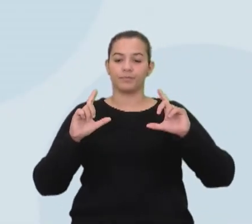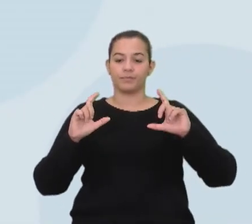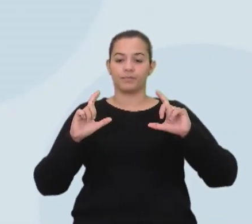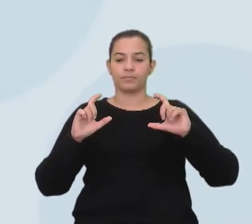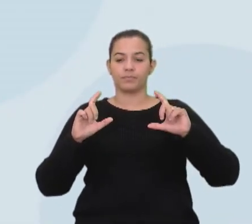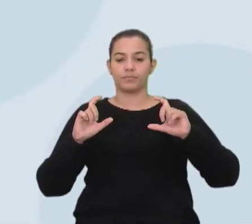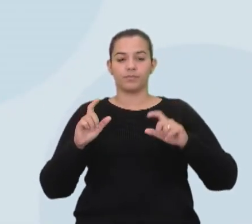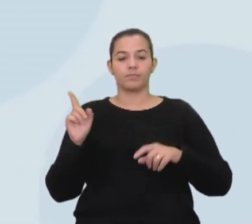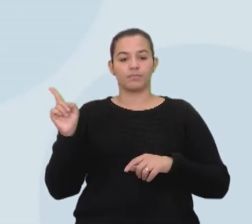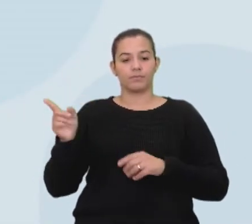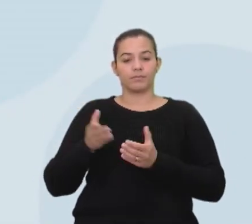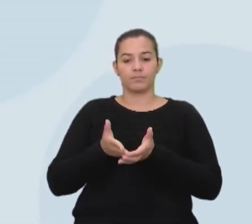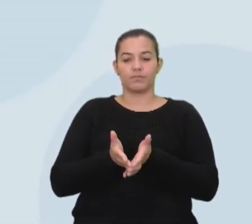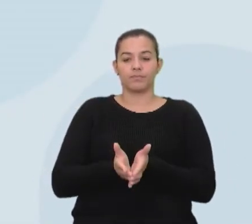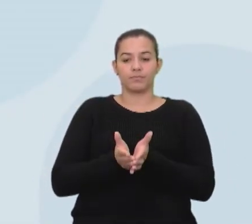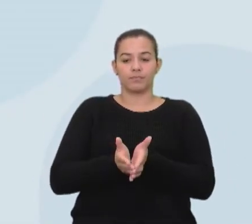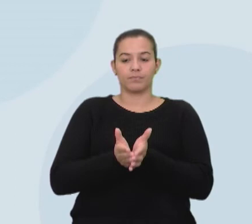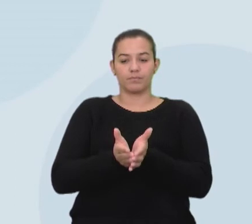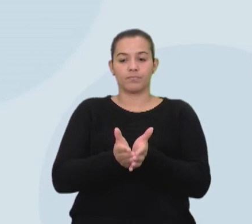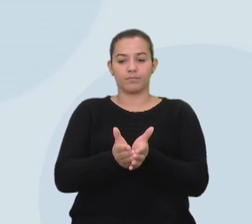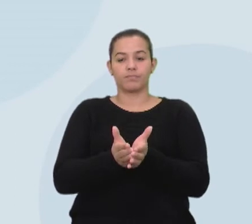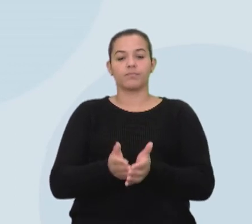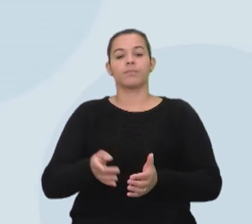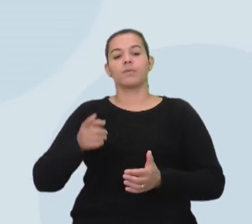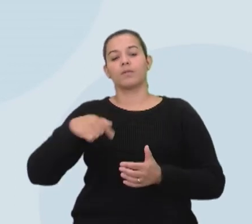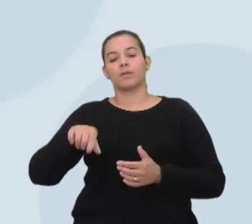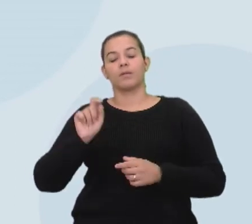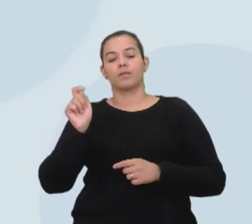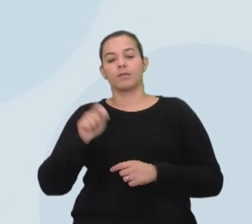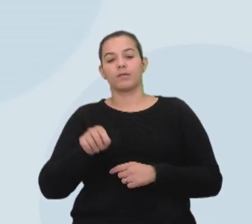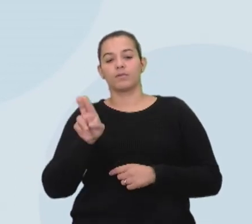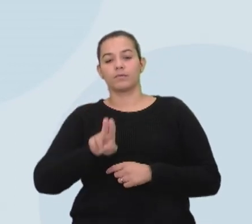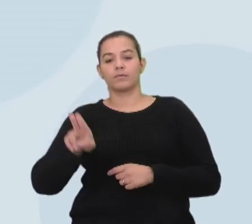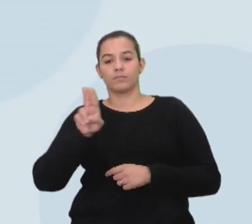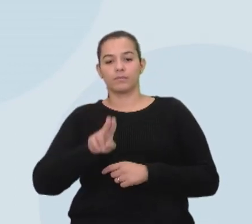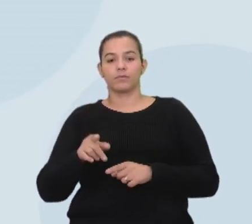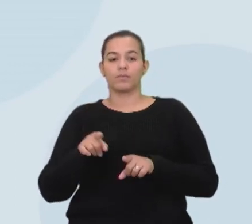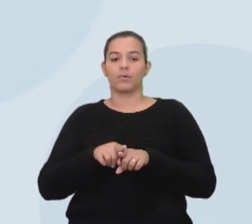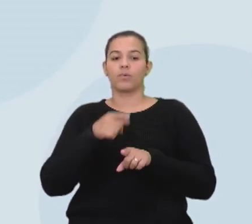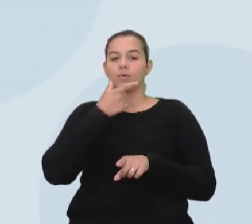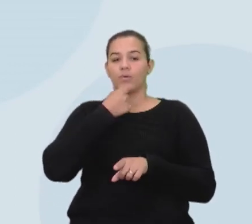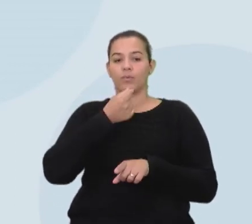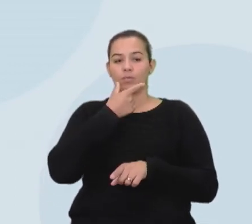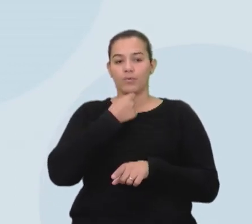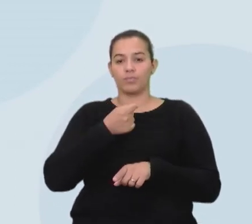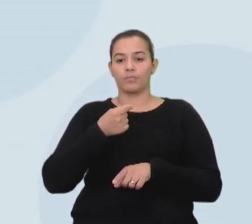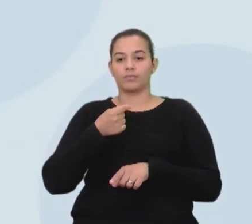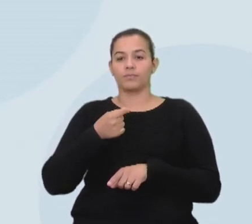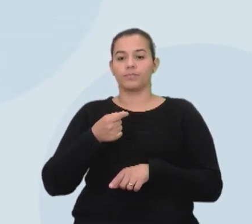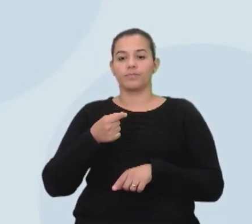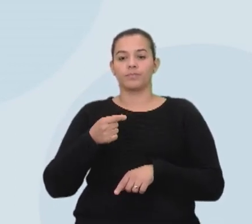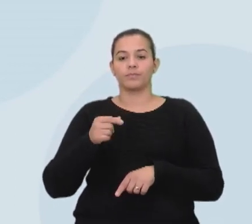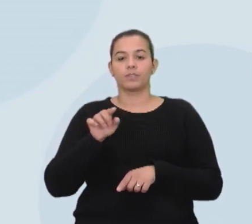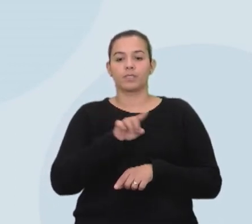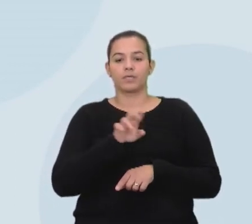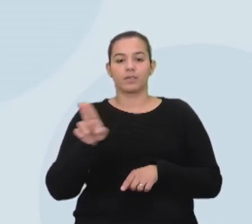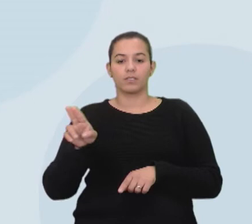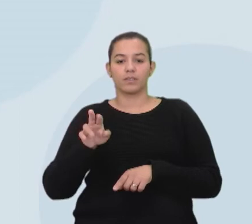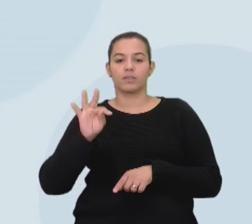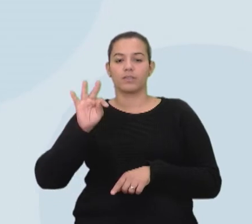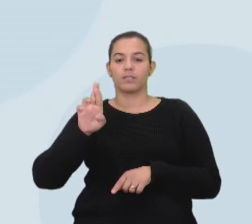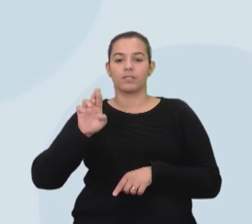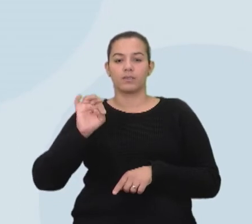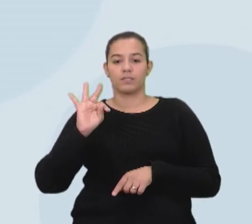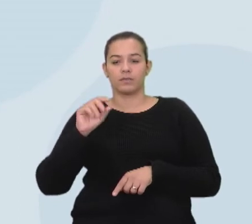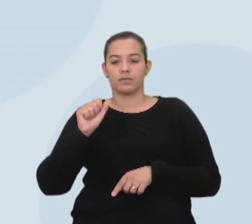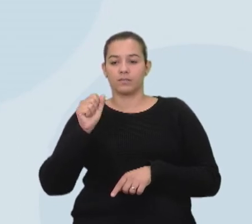uma caravela, né, que foi utilizada aí por Tristão da Cunha em 1506.